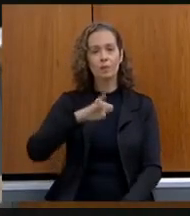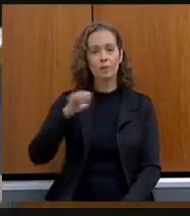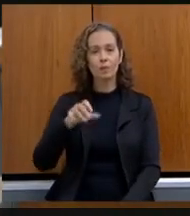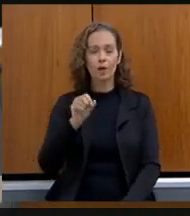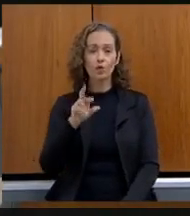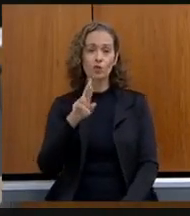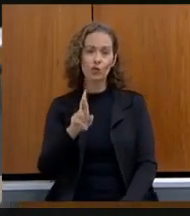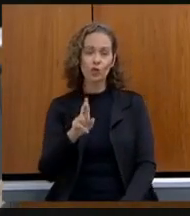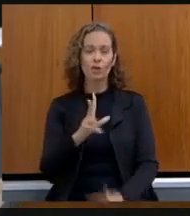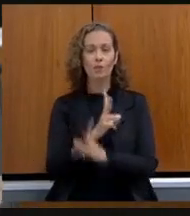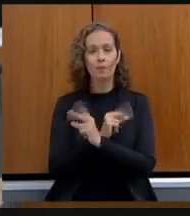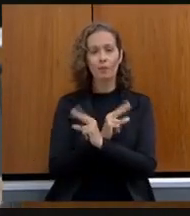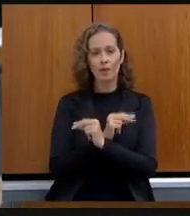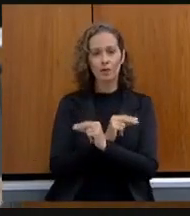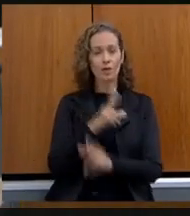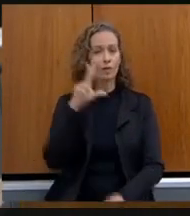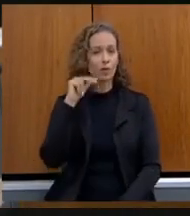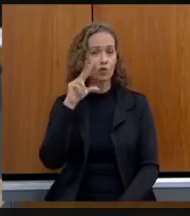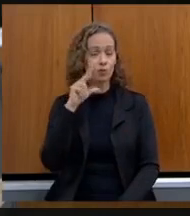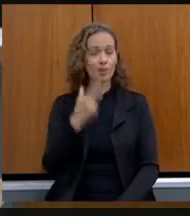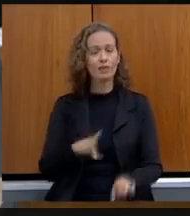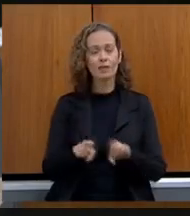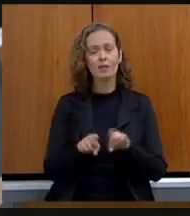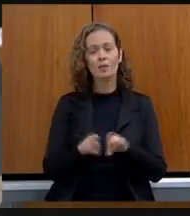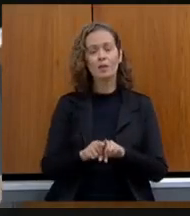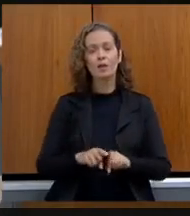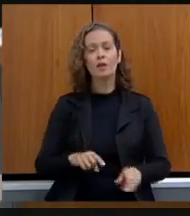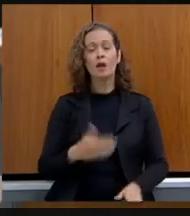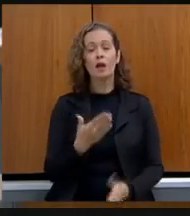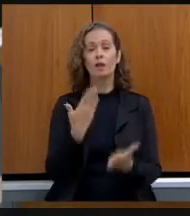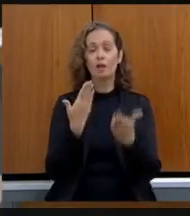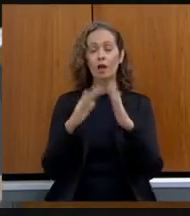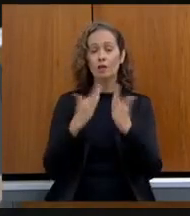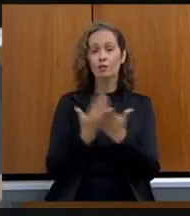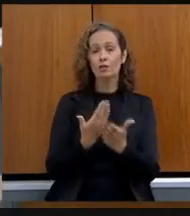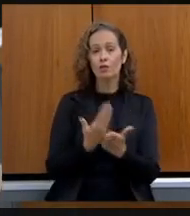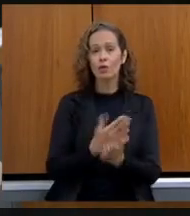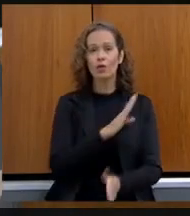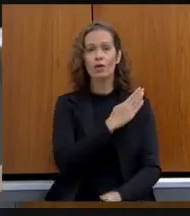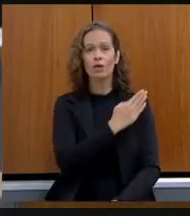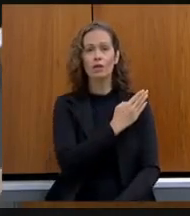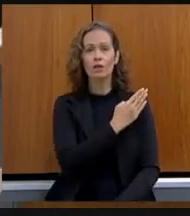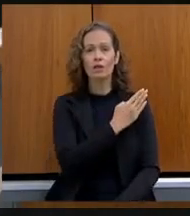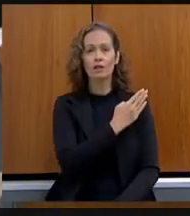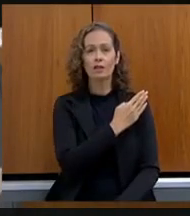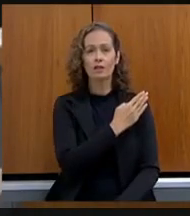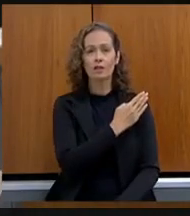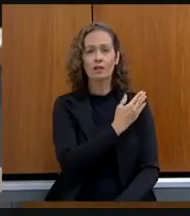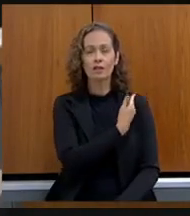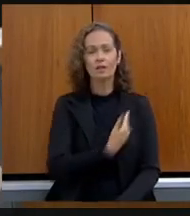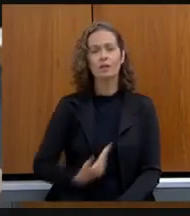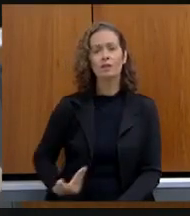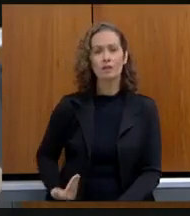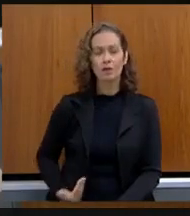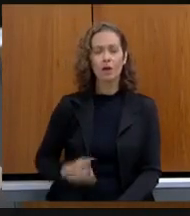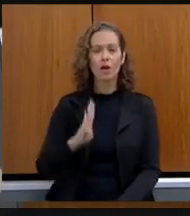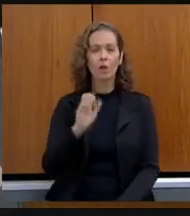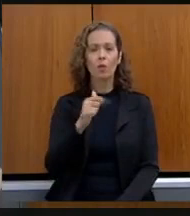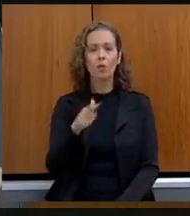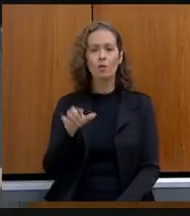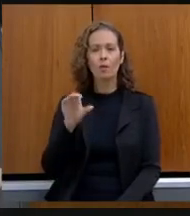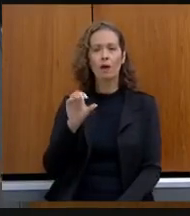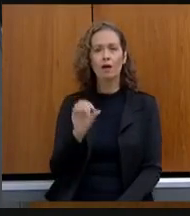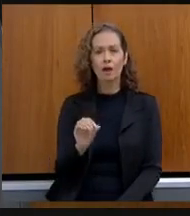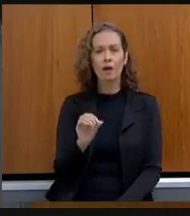distrito de Patos de Minas EA Escola Estadual laudelina Barão de Barão de Eraldo no